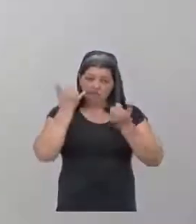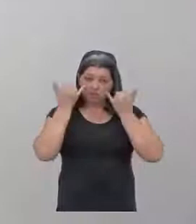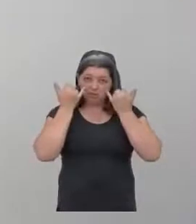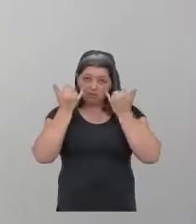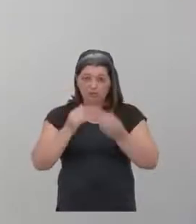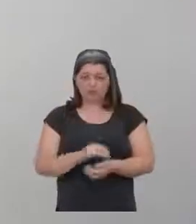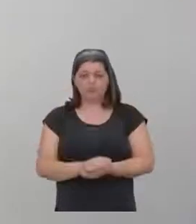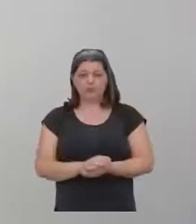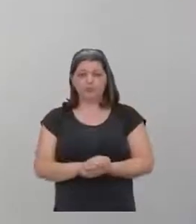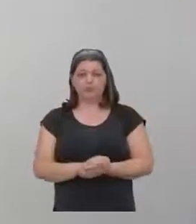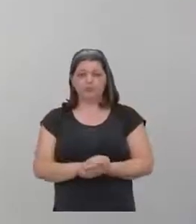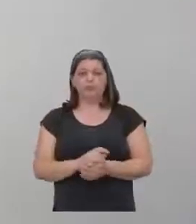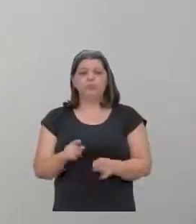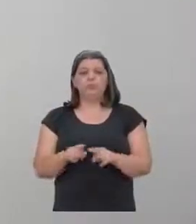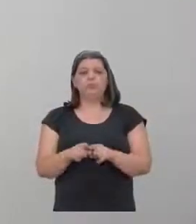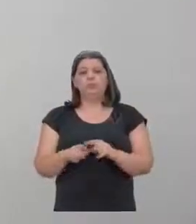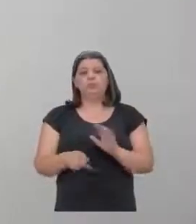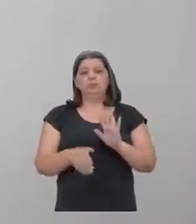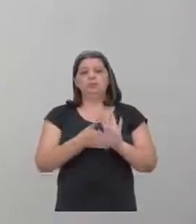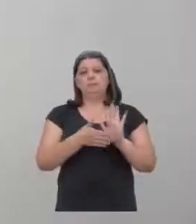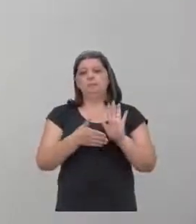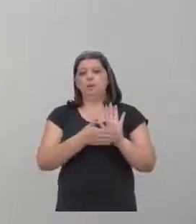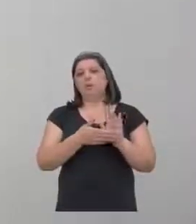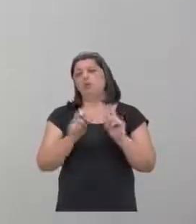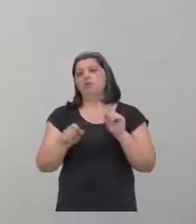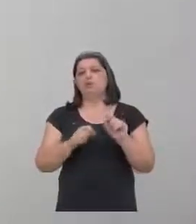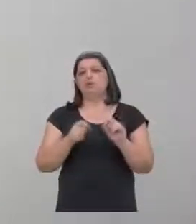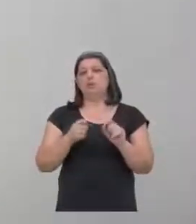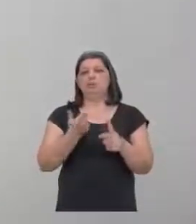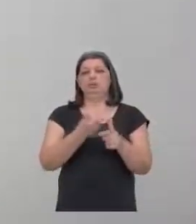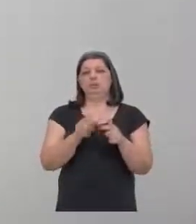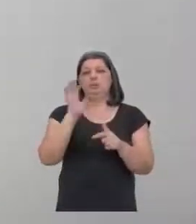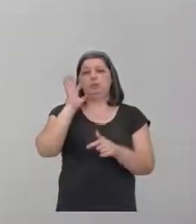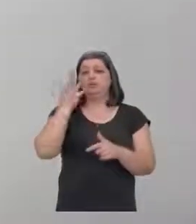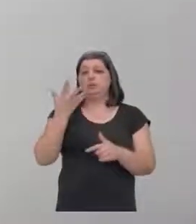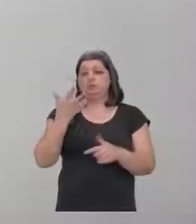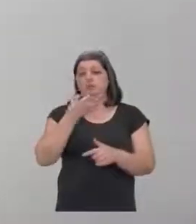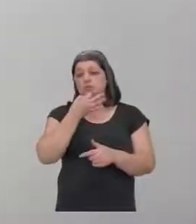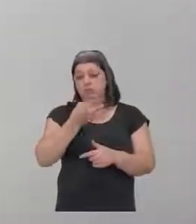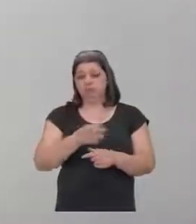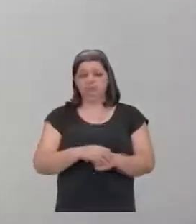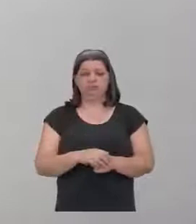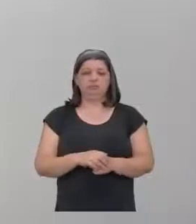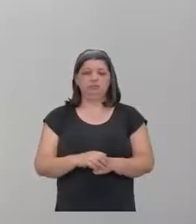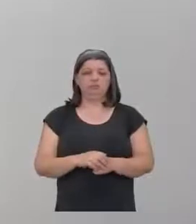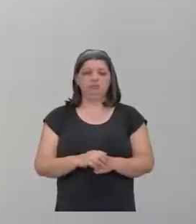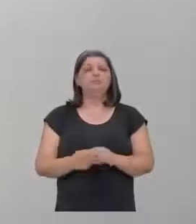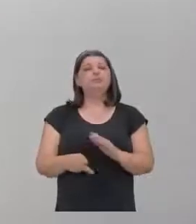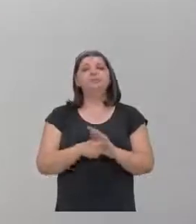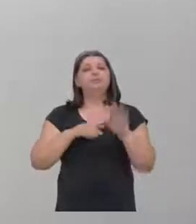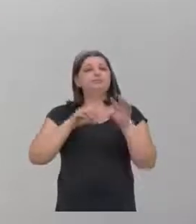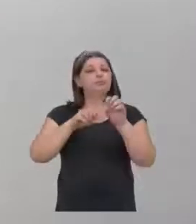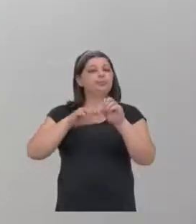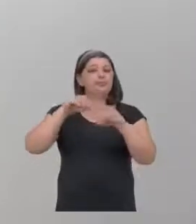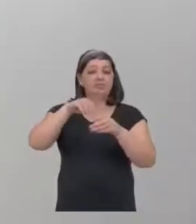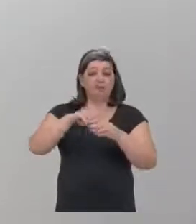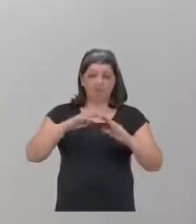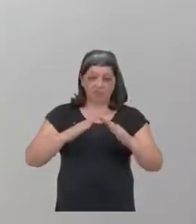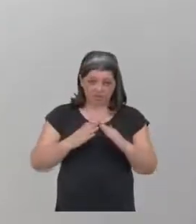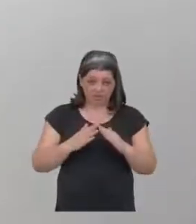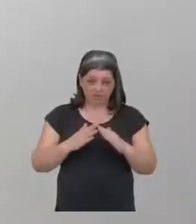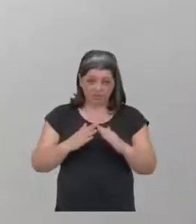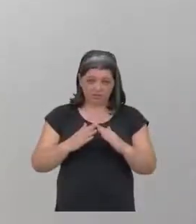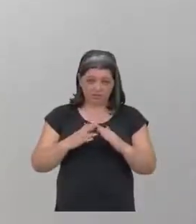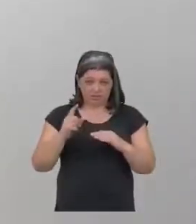proposta de intervenção, que é você dando uma solução para o problema. Por exemplo, a gente falou de homeschooling. A educação em casa, você é